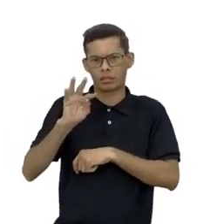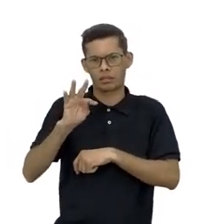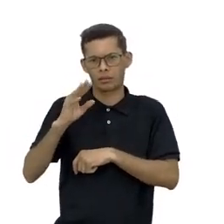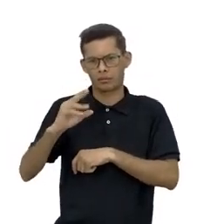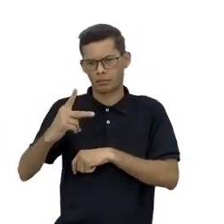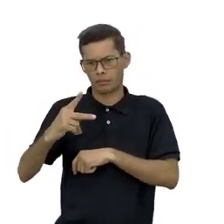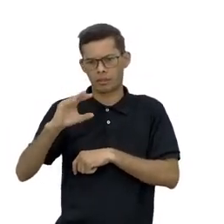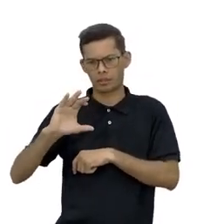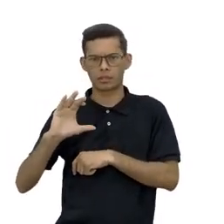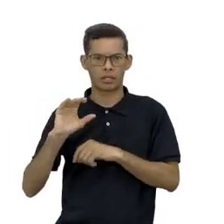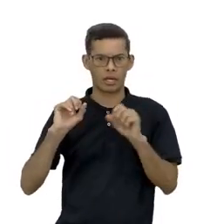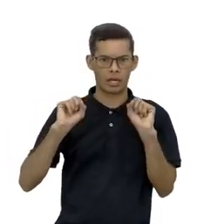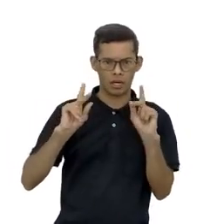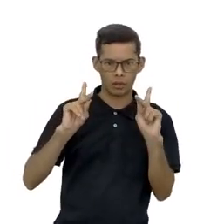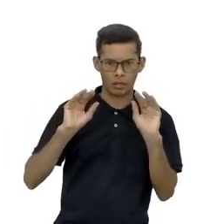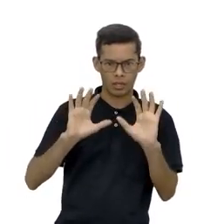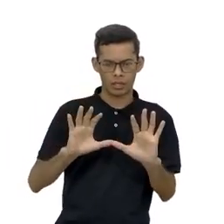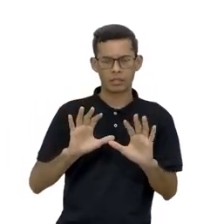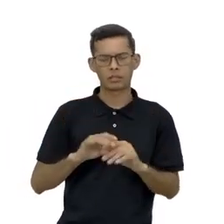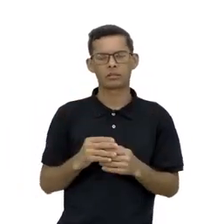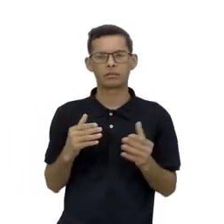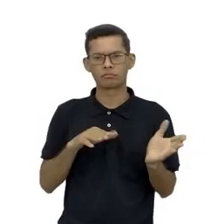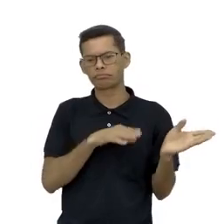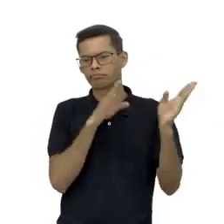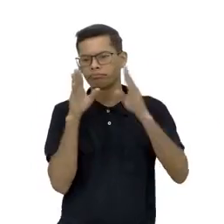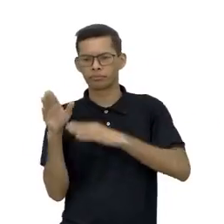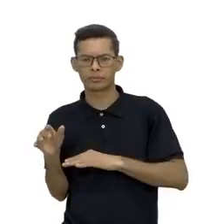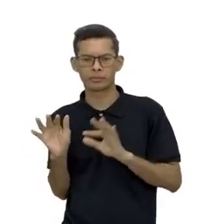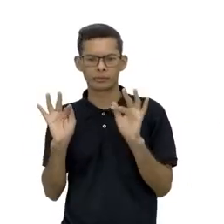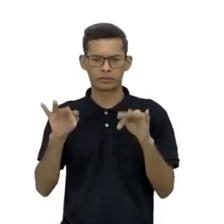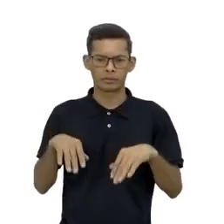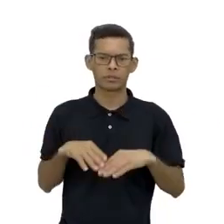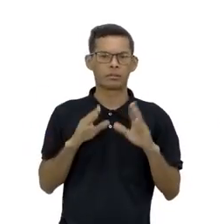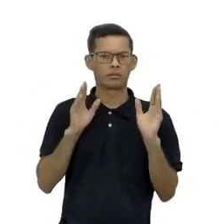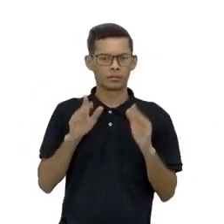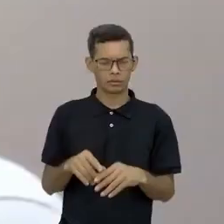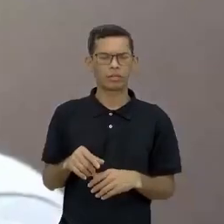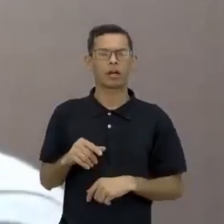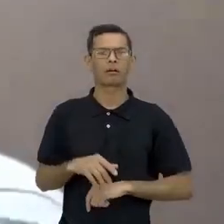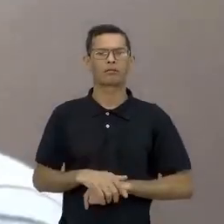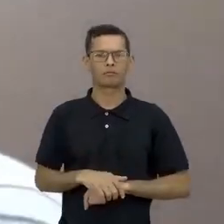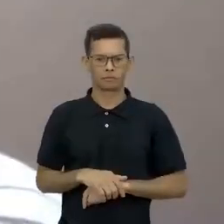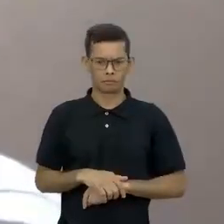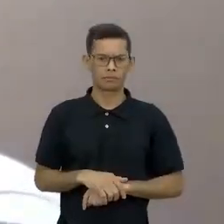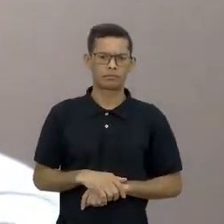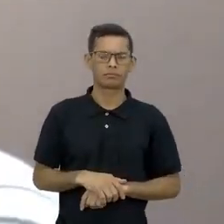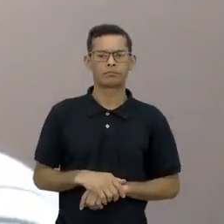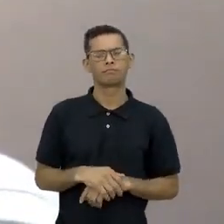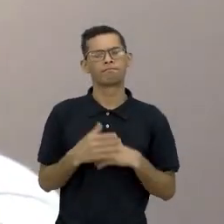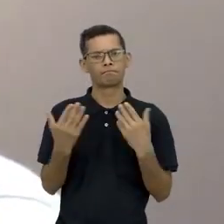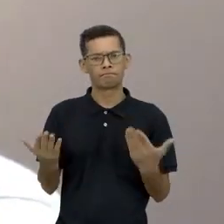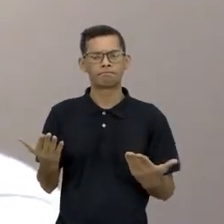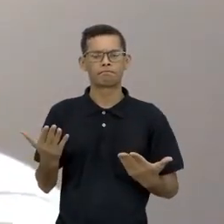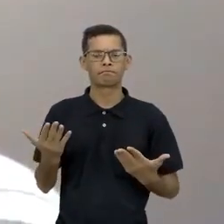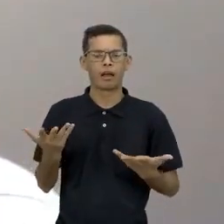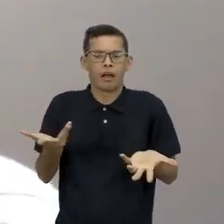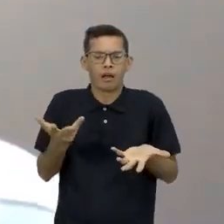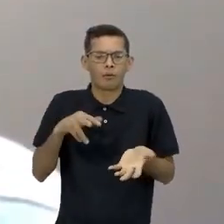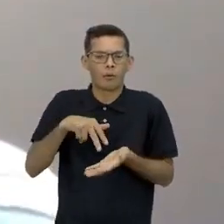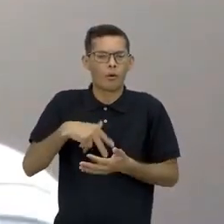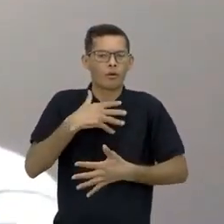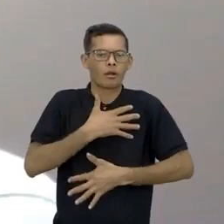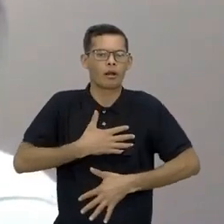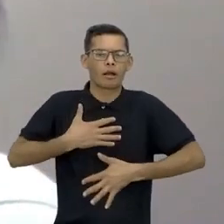Então, é isso. Chegamos ao final da nossa transmissão. E eu tenho, então, o prazer